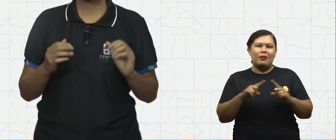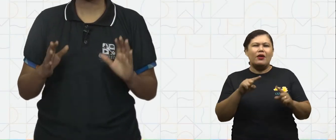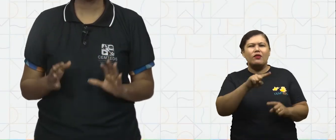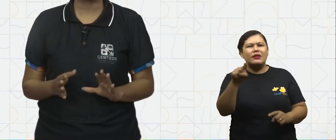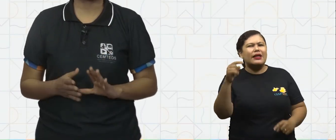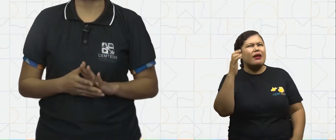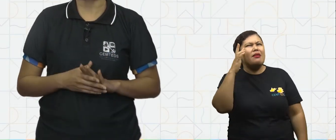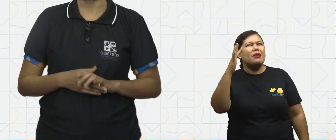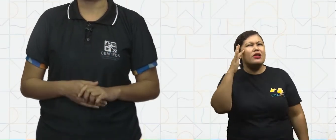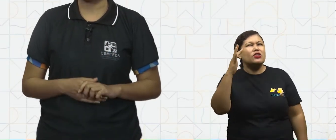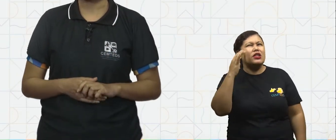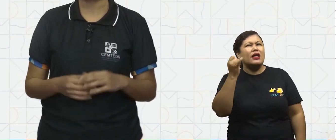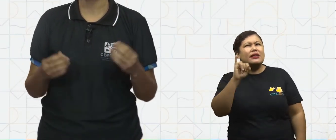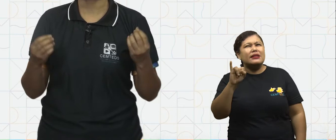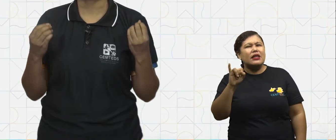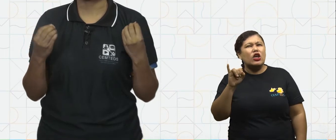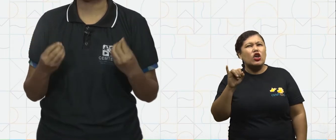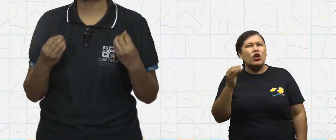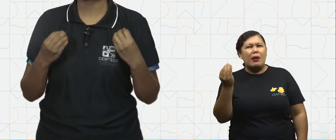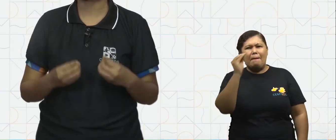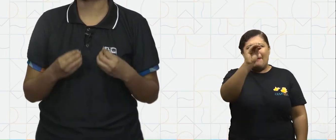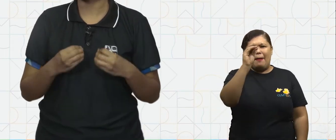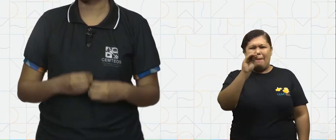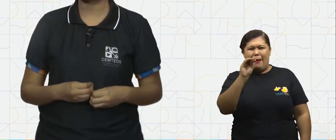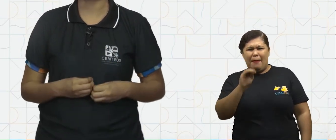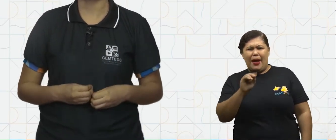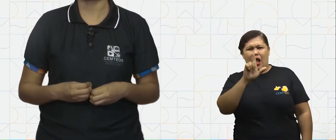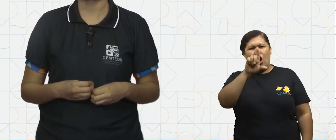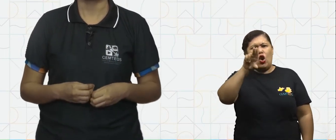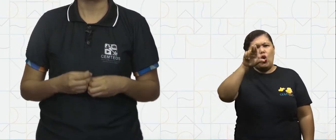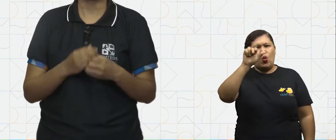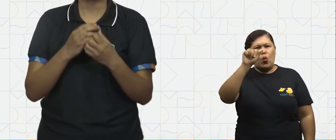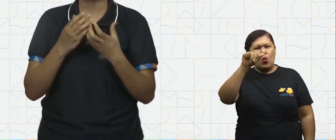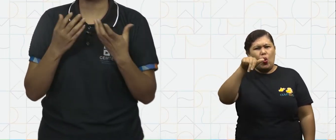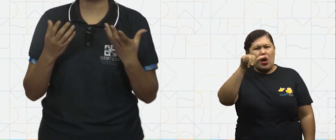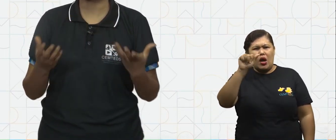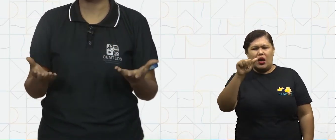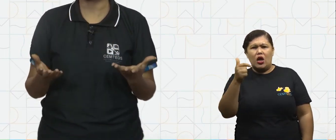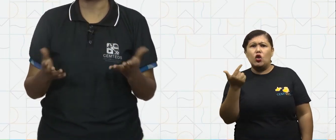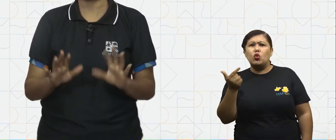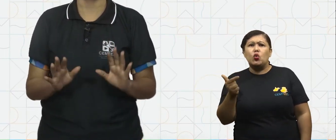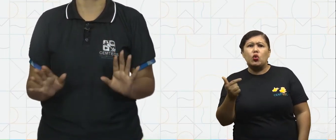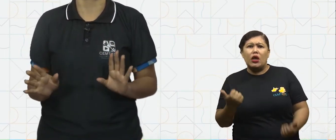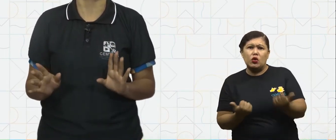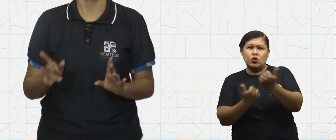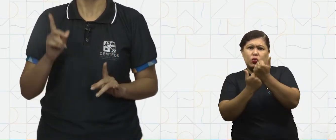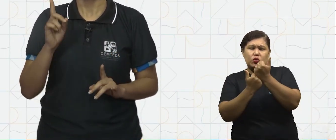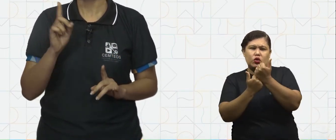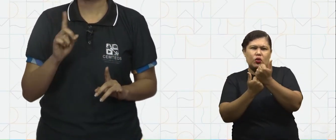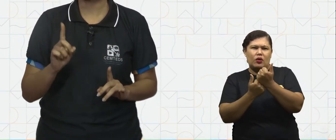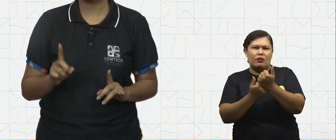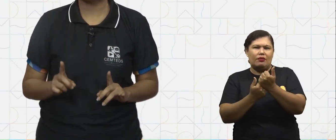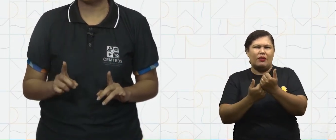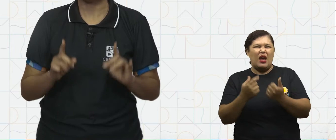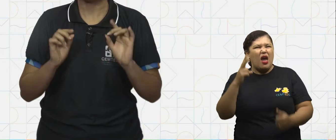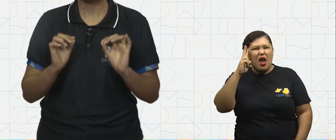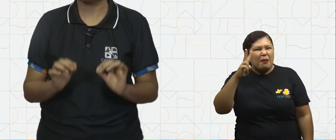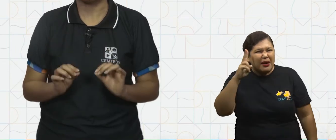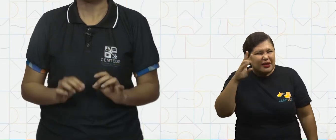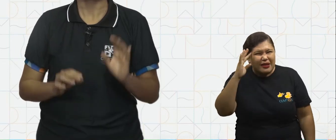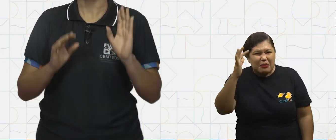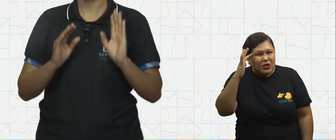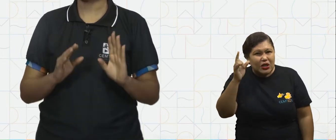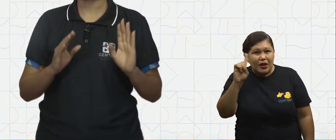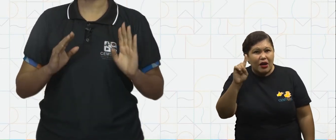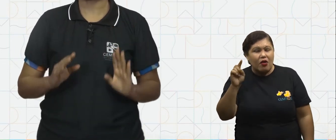só como ficaria essa história se as palavras fossem repetidas e não houvesse como opa não. Imagina não,